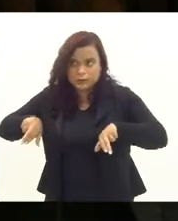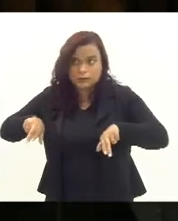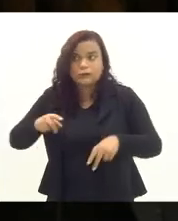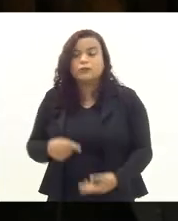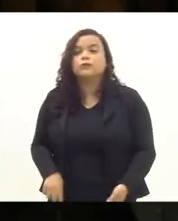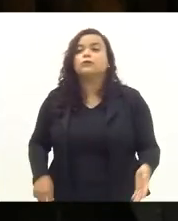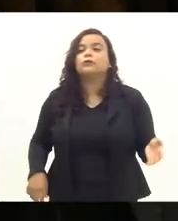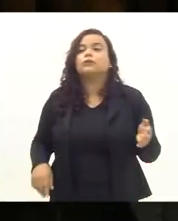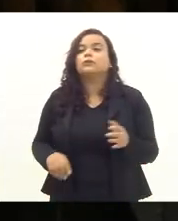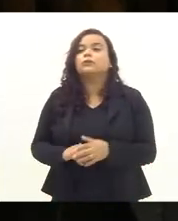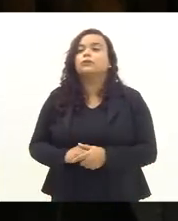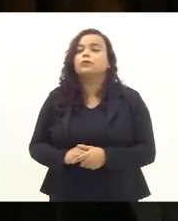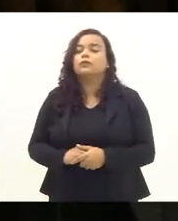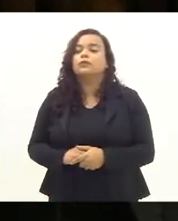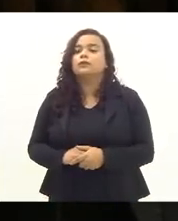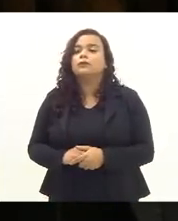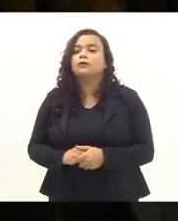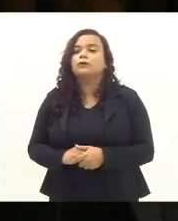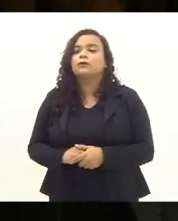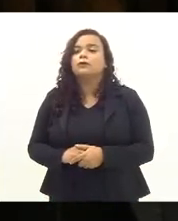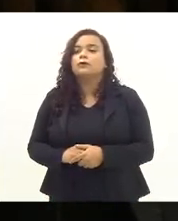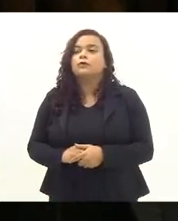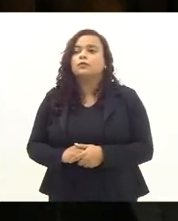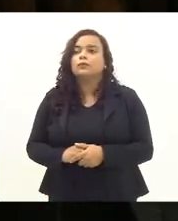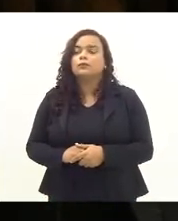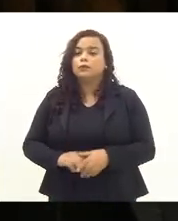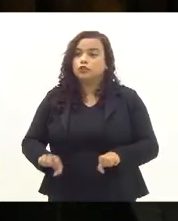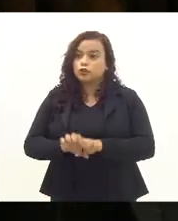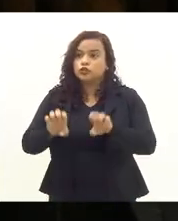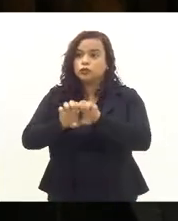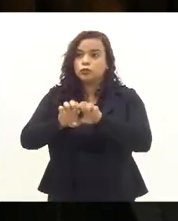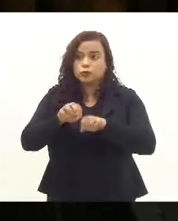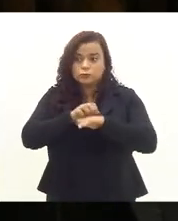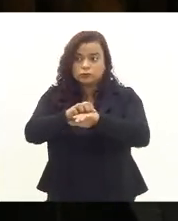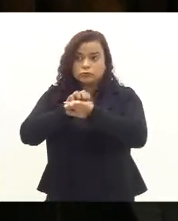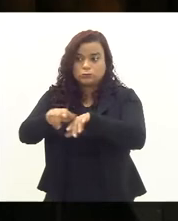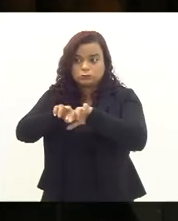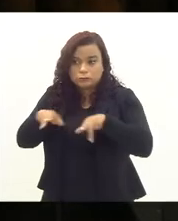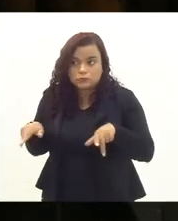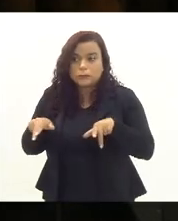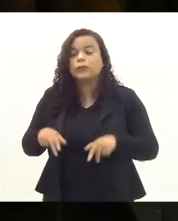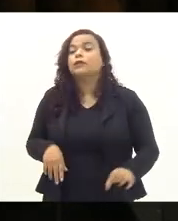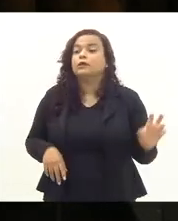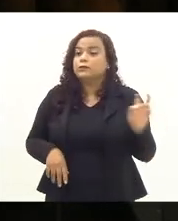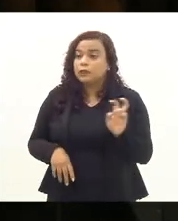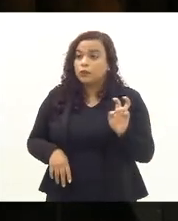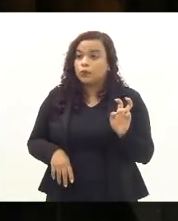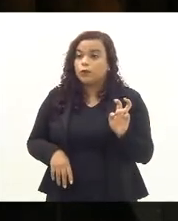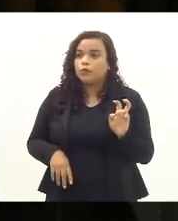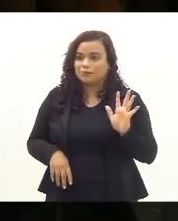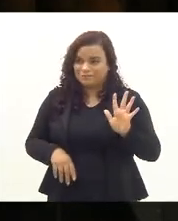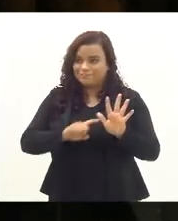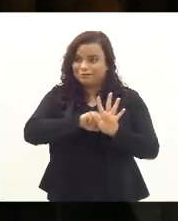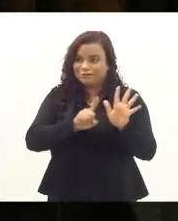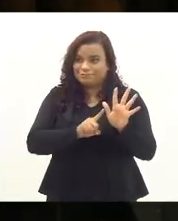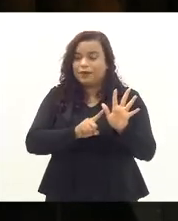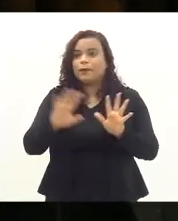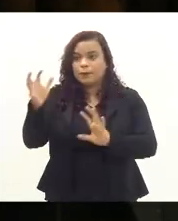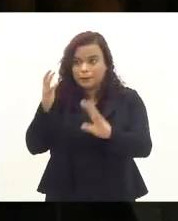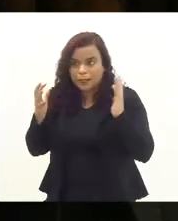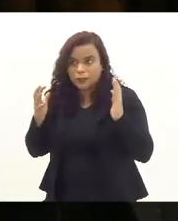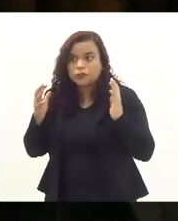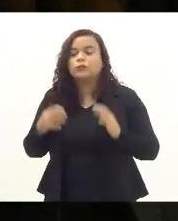E aí a infraestrutura cinco meio ambiente 6